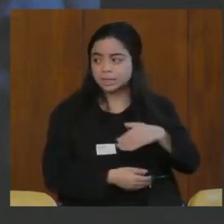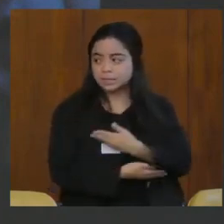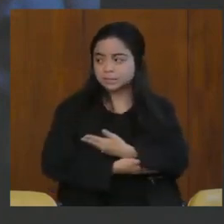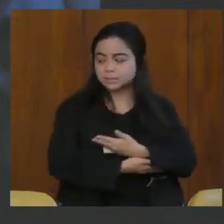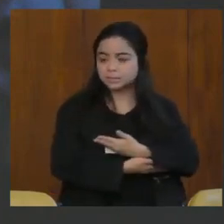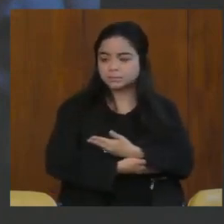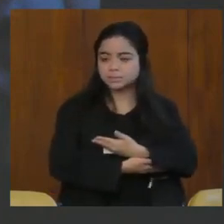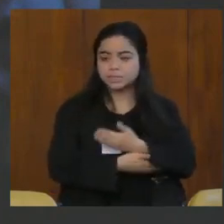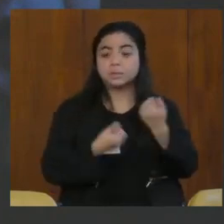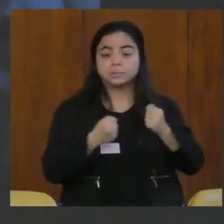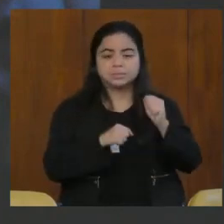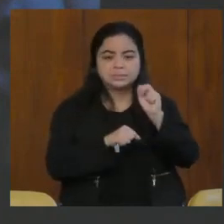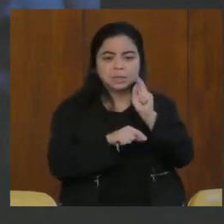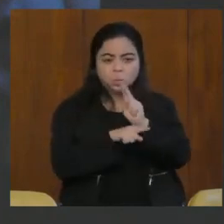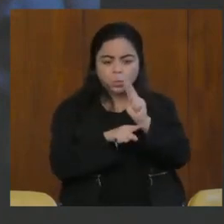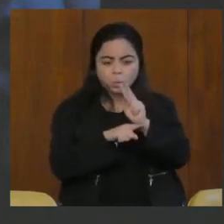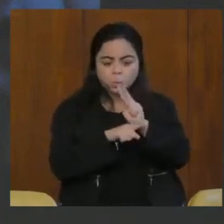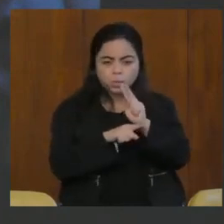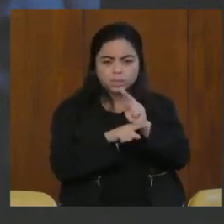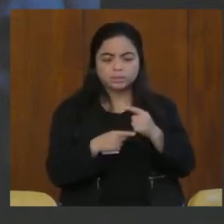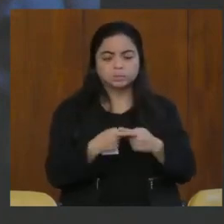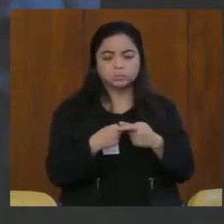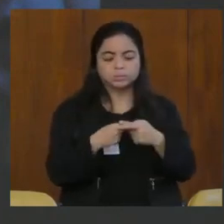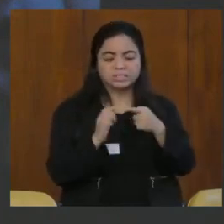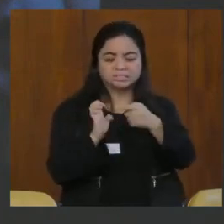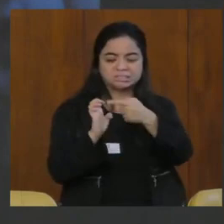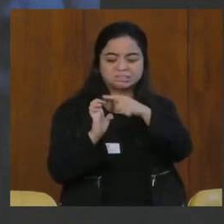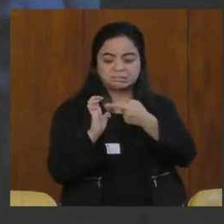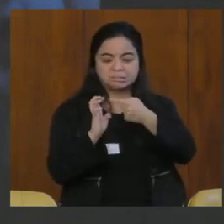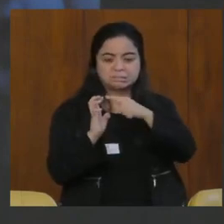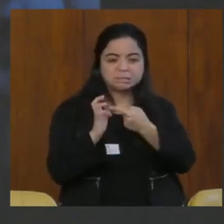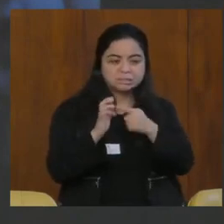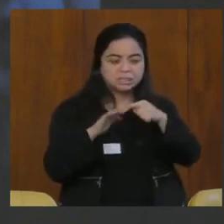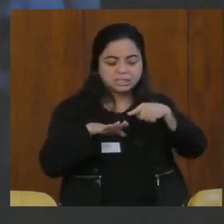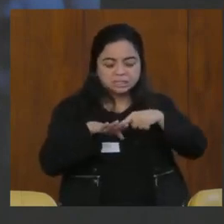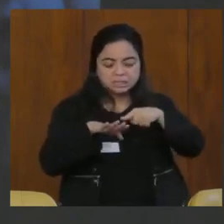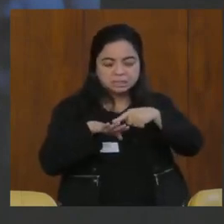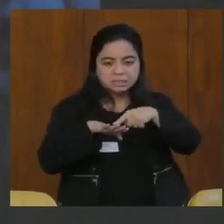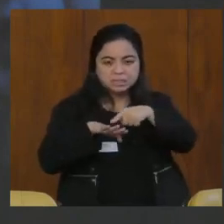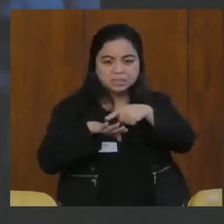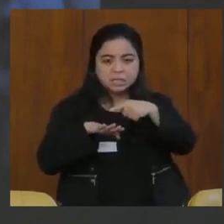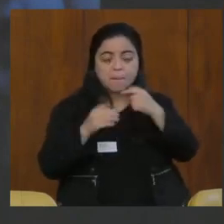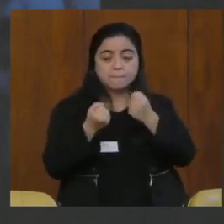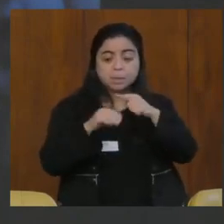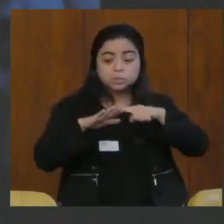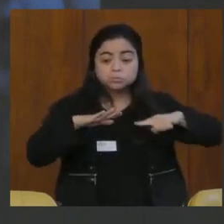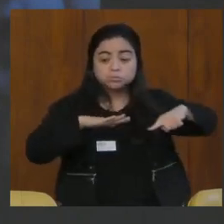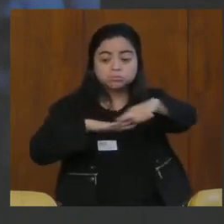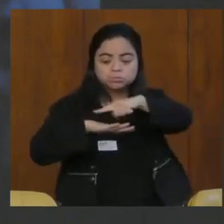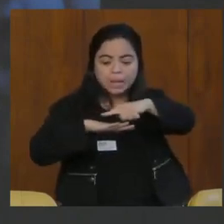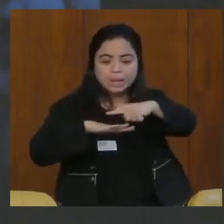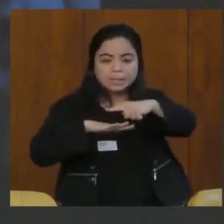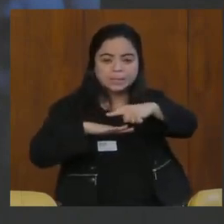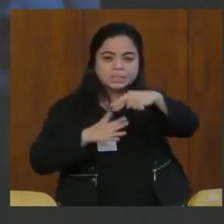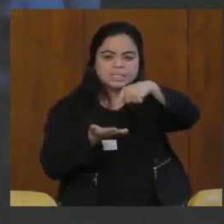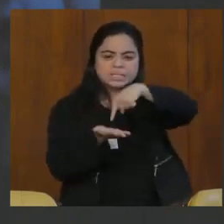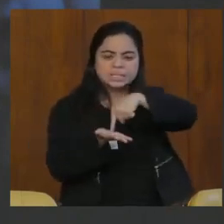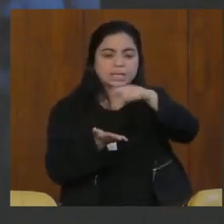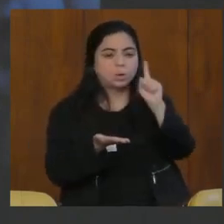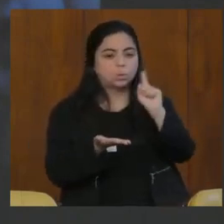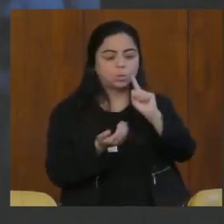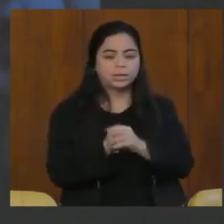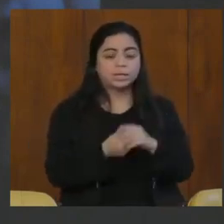sempre tomar cuidado, porque cianose de mãozinha, de pezinho, de dedinho, pode ser a periférica, não é a central. Onde é o